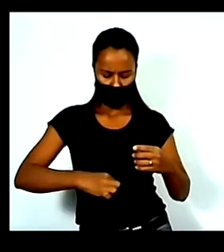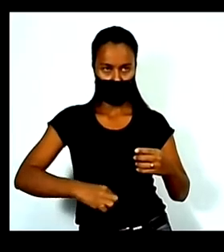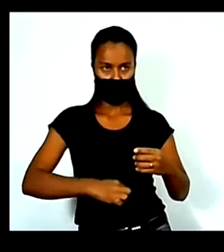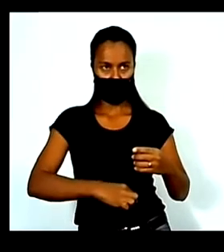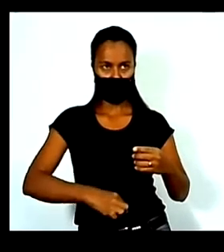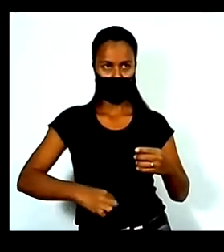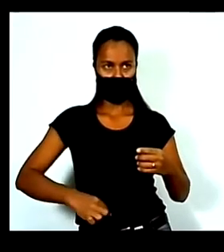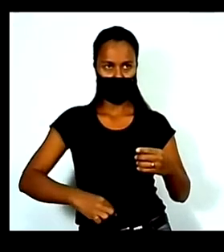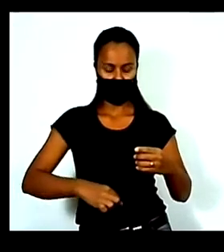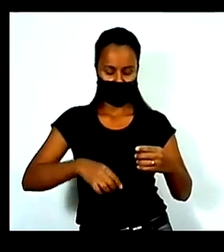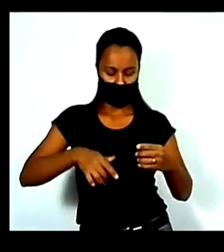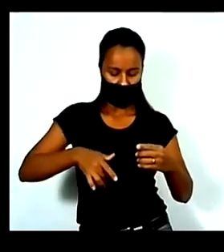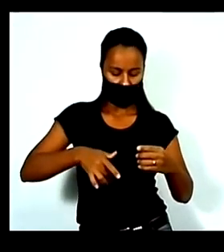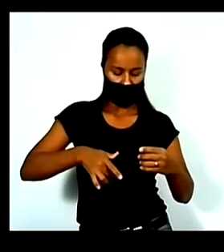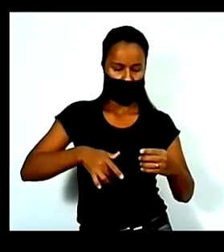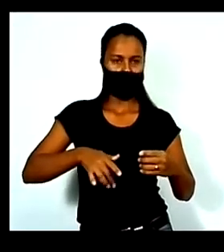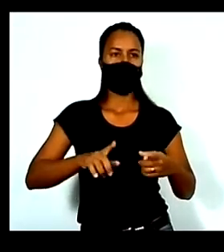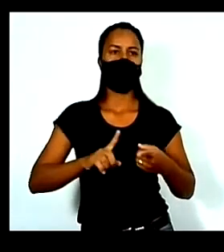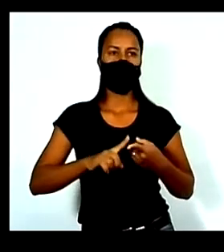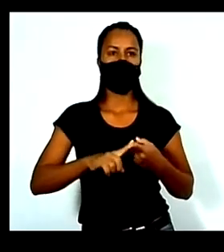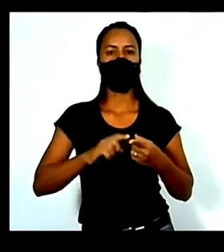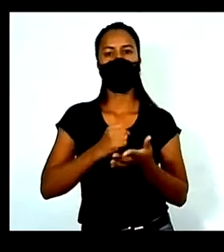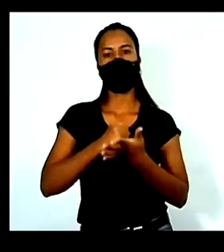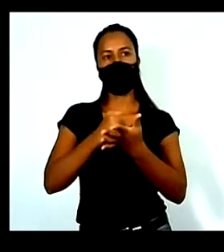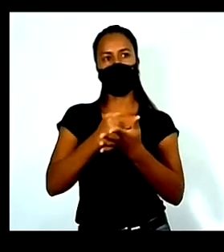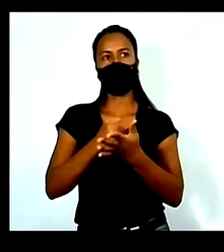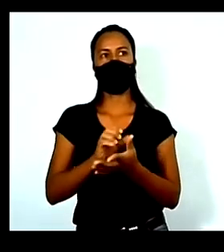ajuda ao sistema digestório a funcionar.